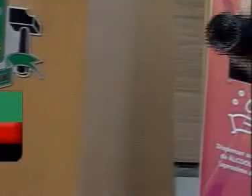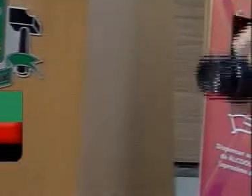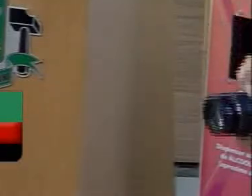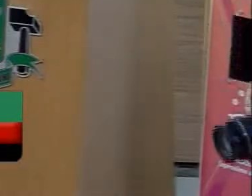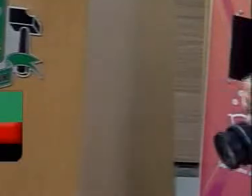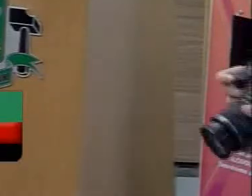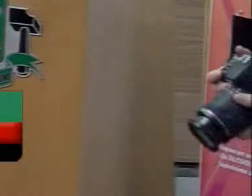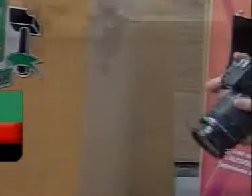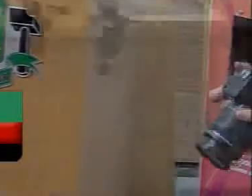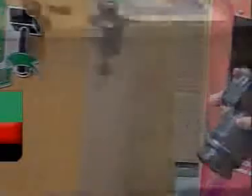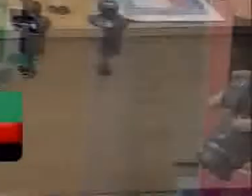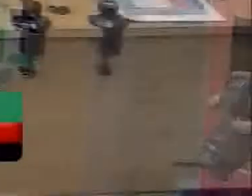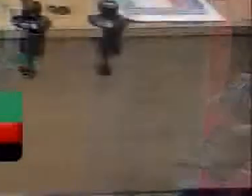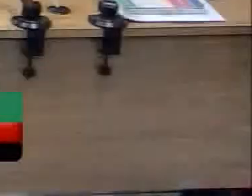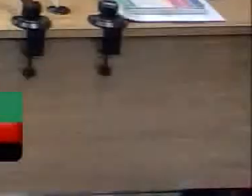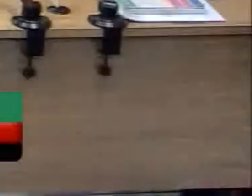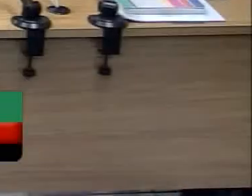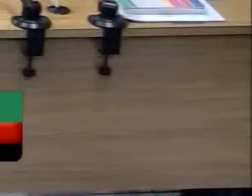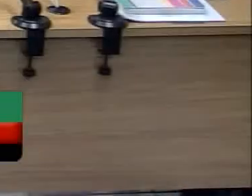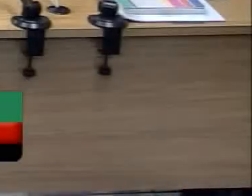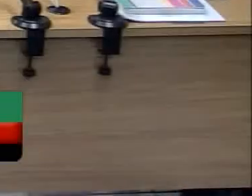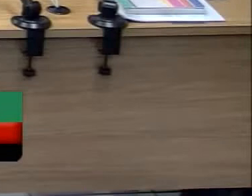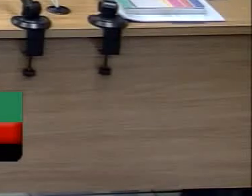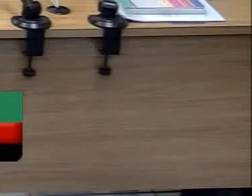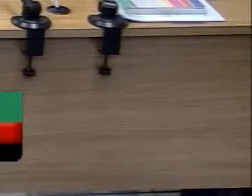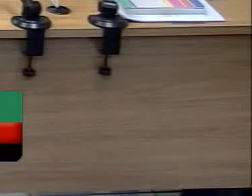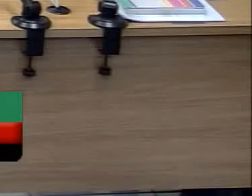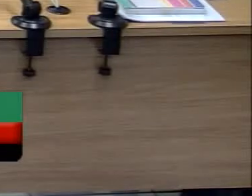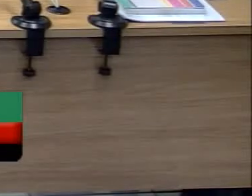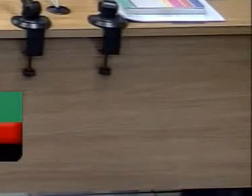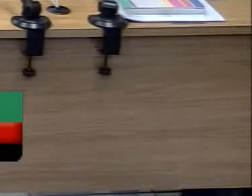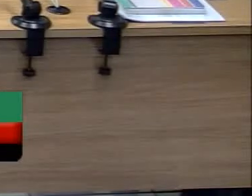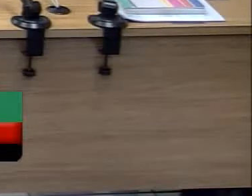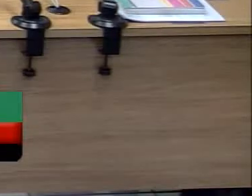Vereador Pelé, depois dessa água aí, como vota?